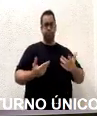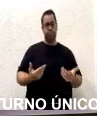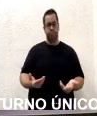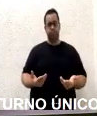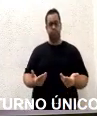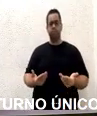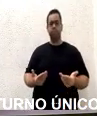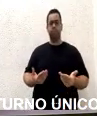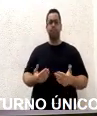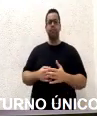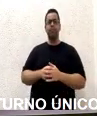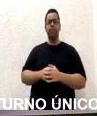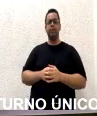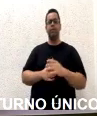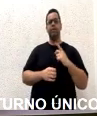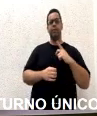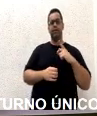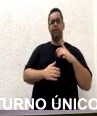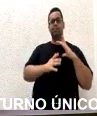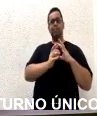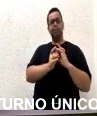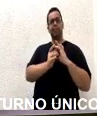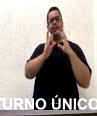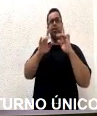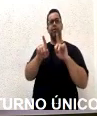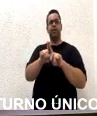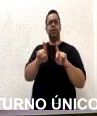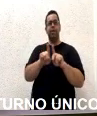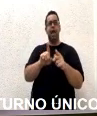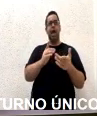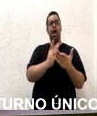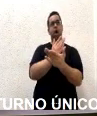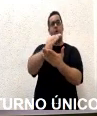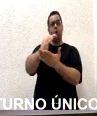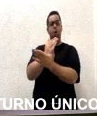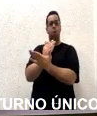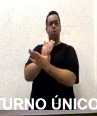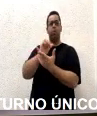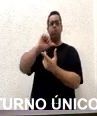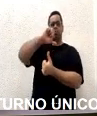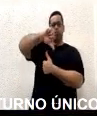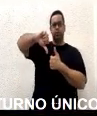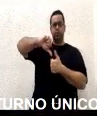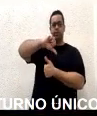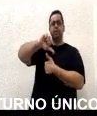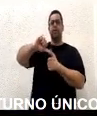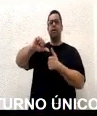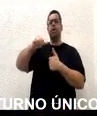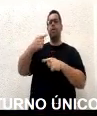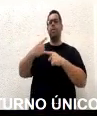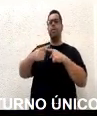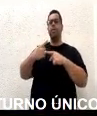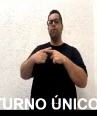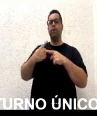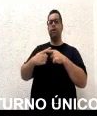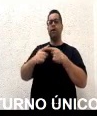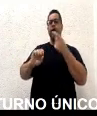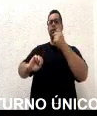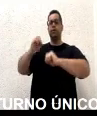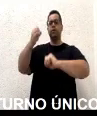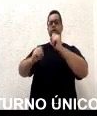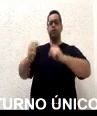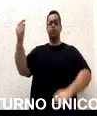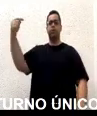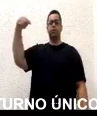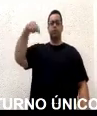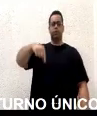permissão de isenção de TBI, enfim, alguns ajustes aí para que venha mais indústrias para o município, para poder dar emprego para a